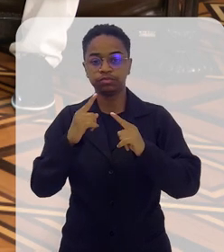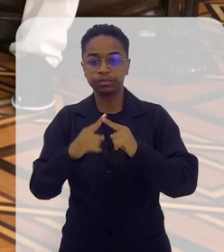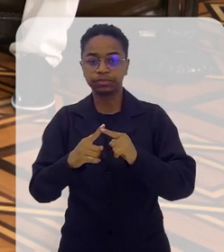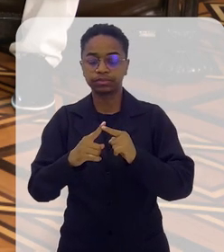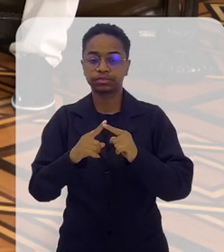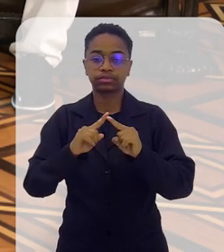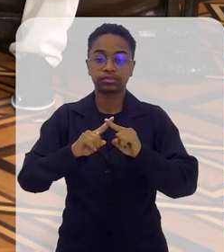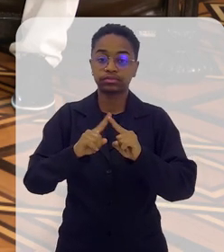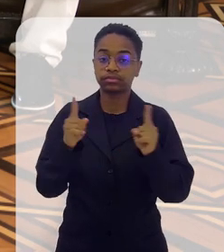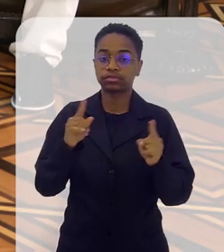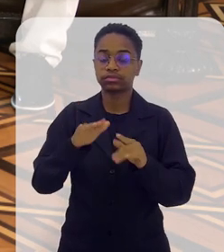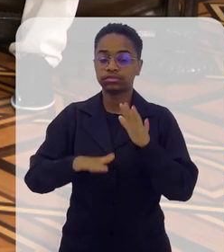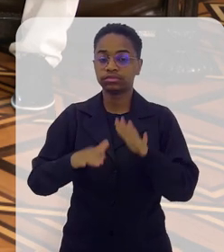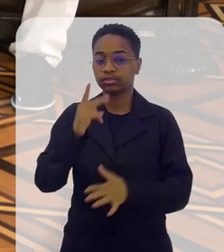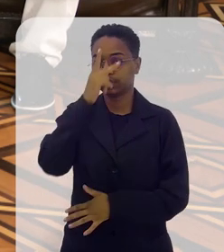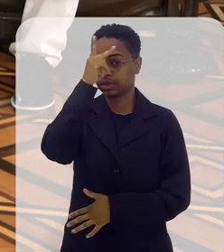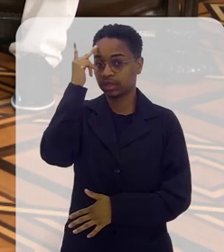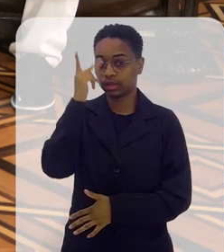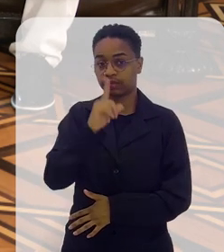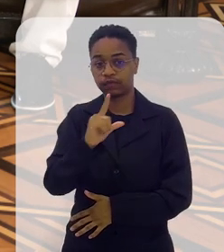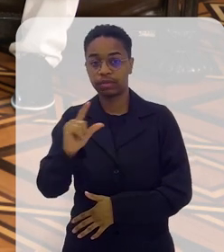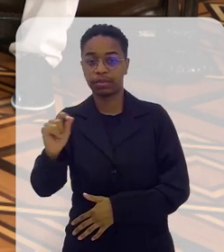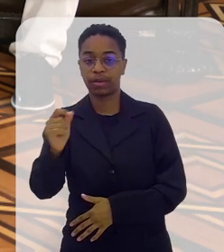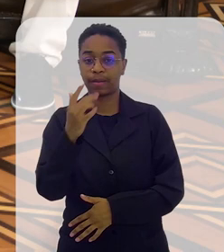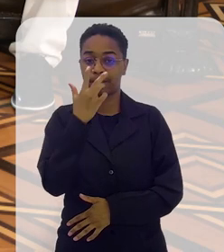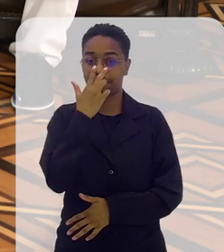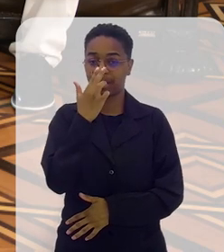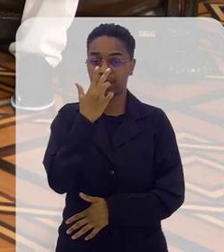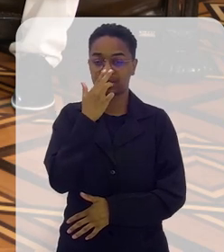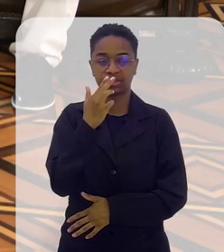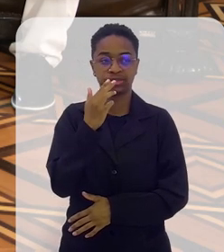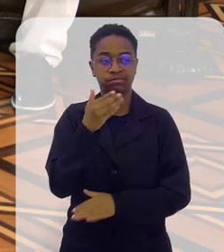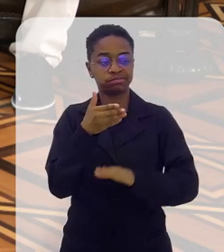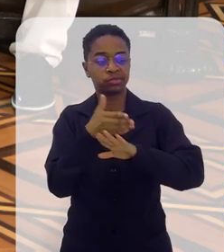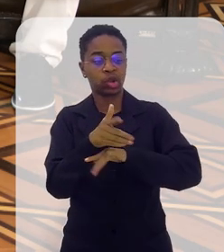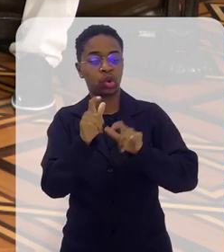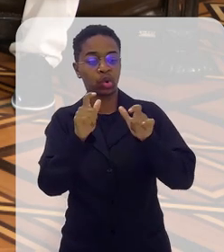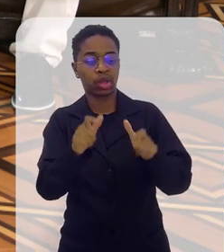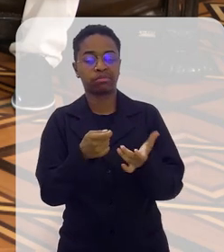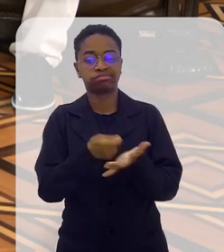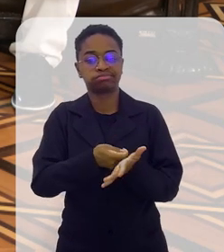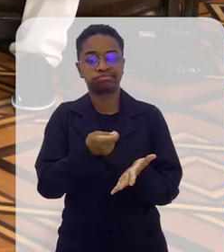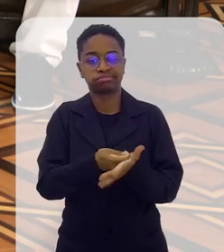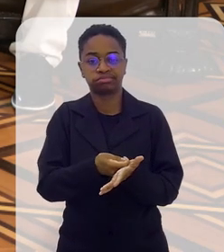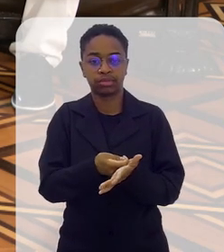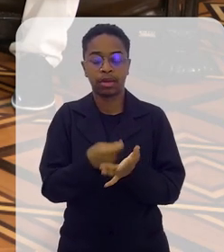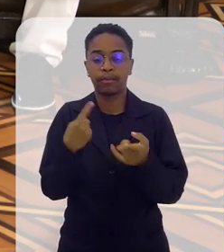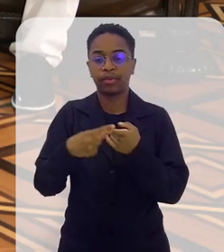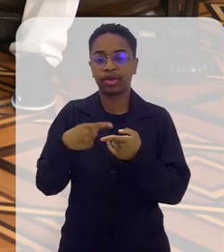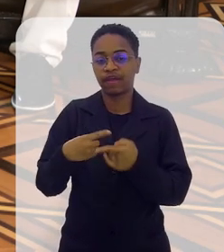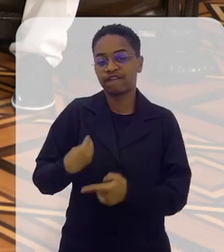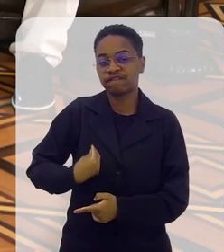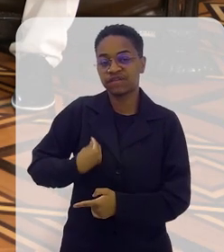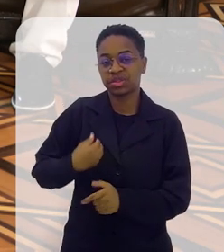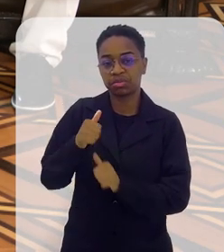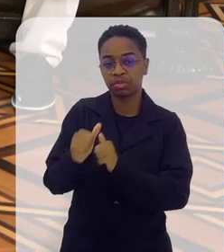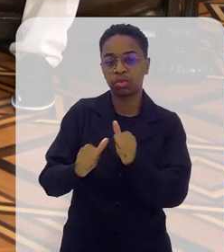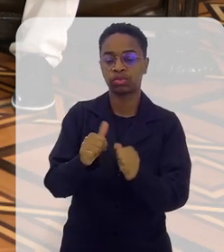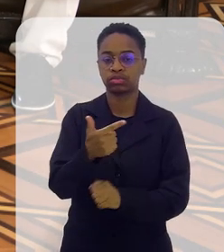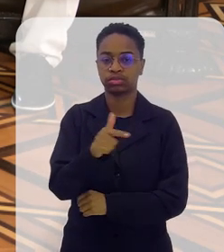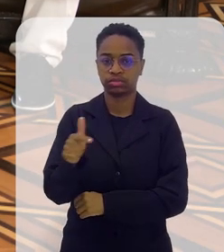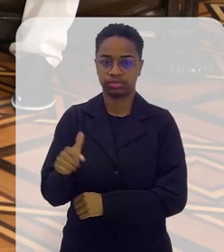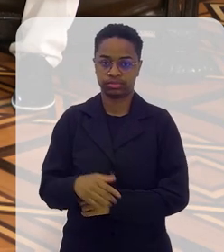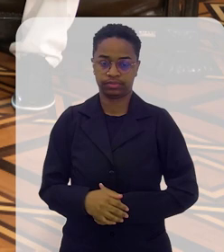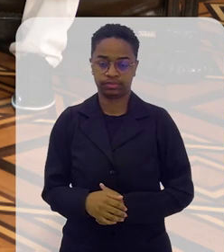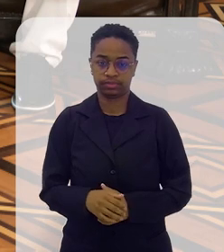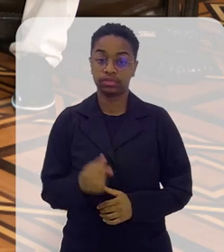mas muita gente que quando sai de lá é como se fosse apenas para um lugar de obrigação e suas vidas não são alteradas. Eu estava